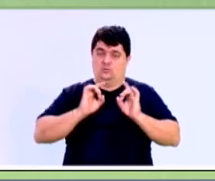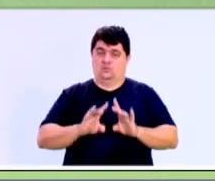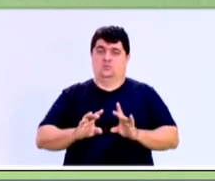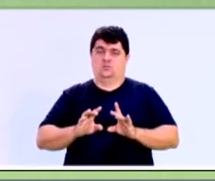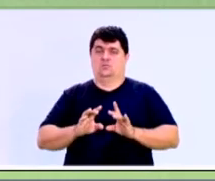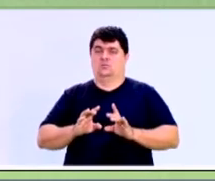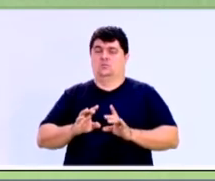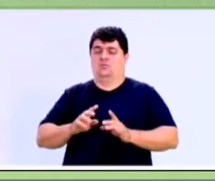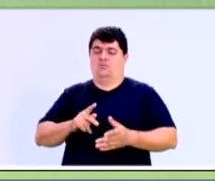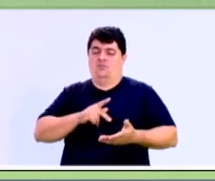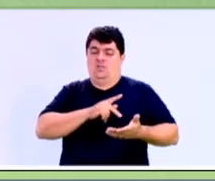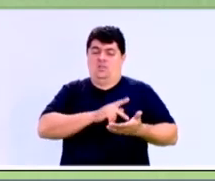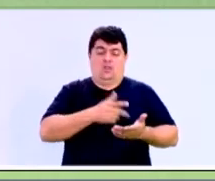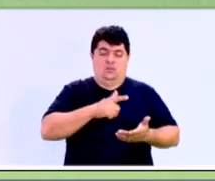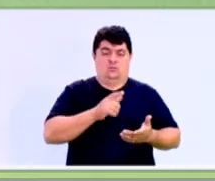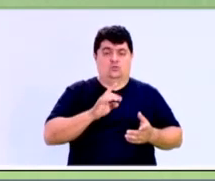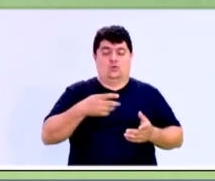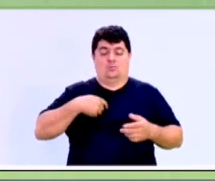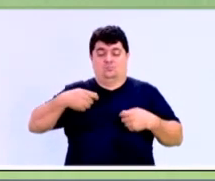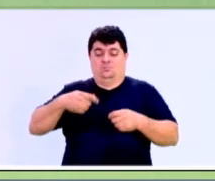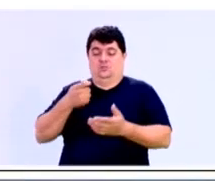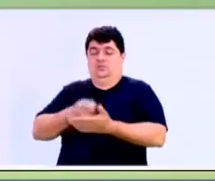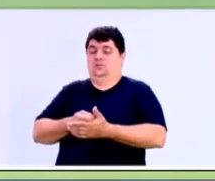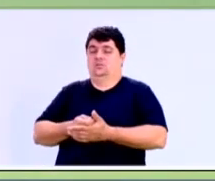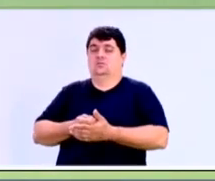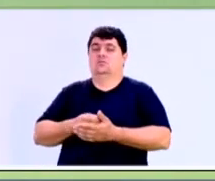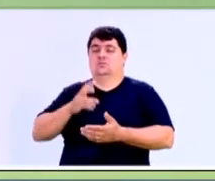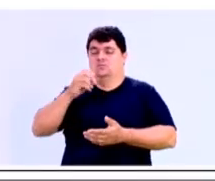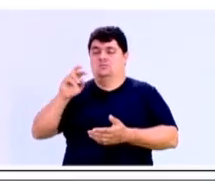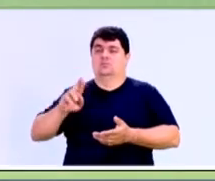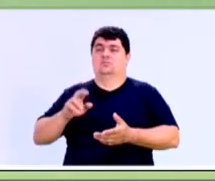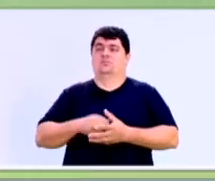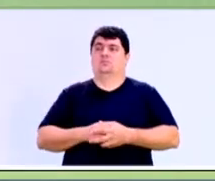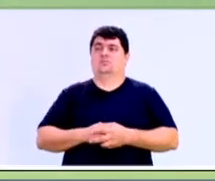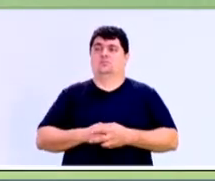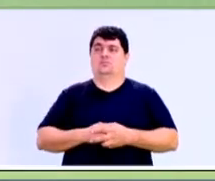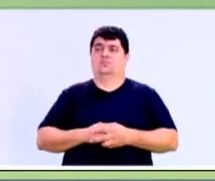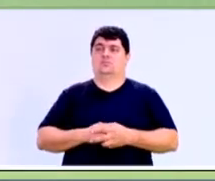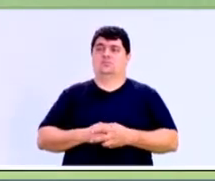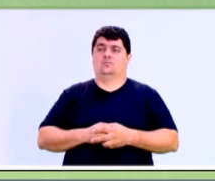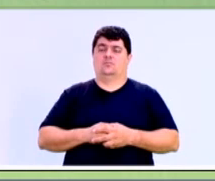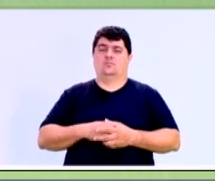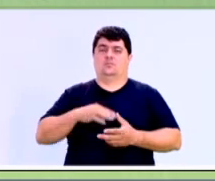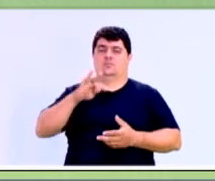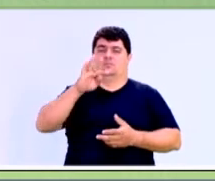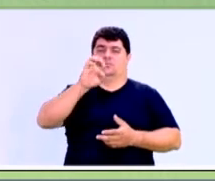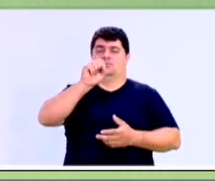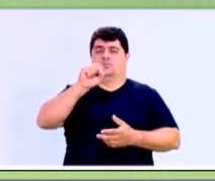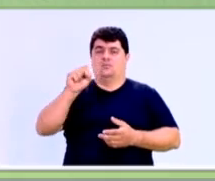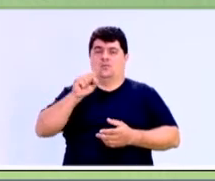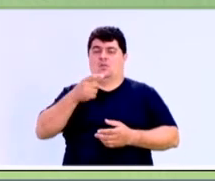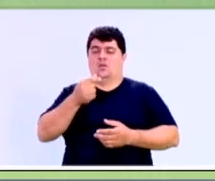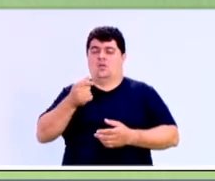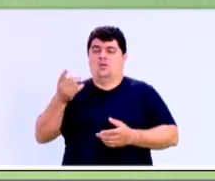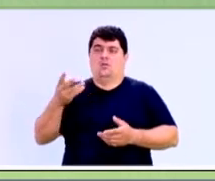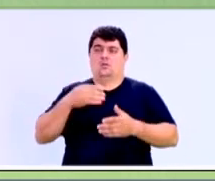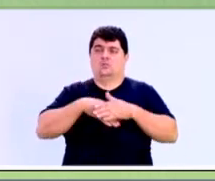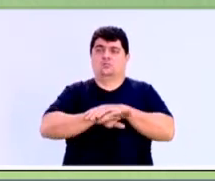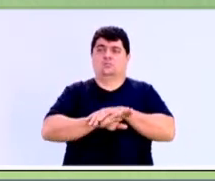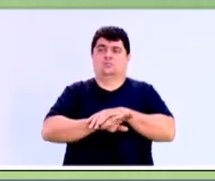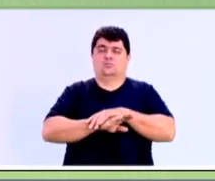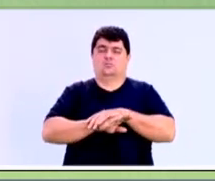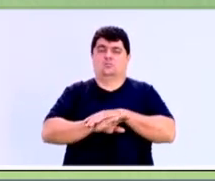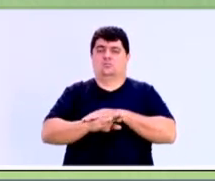preciso de fato. Considerando a minha atividade operacional, eu tenho esse resultado. Então, aqui o saldo em tesouraria é o quê? Quanto que eu tenho em dinheiro,